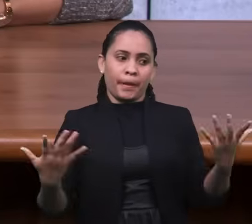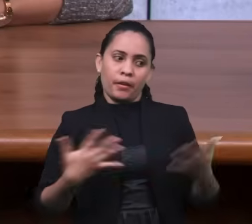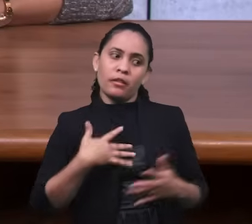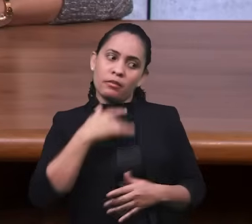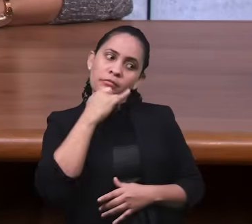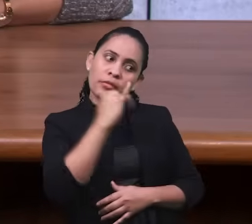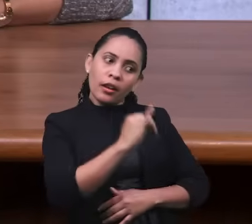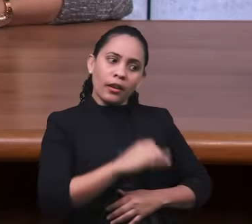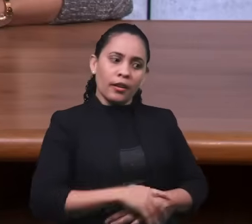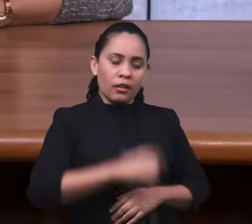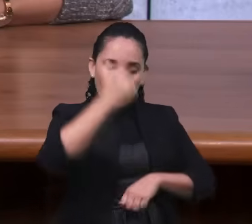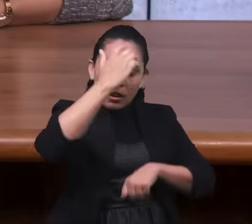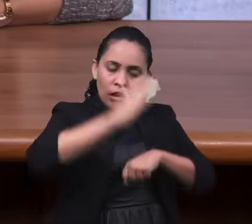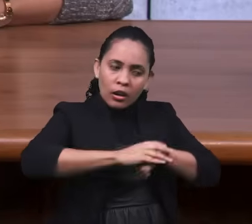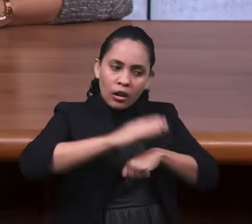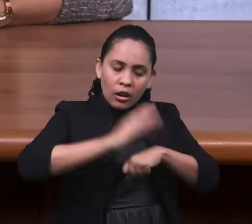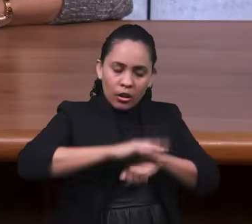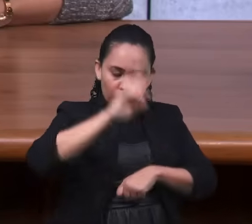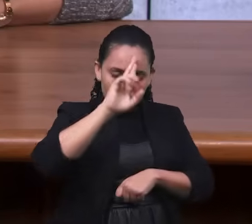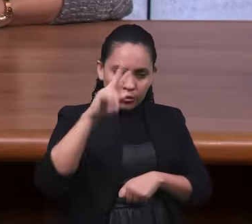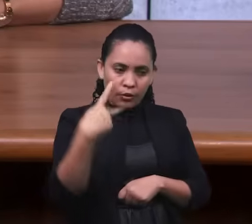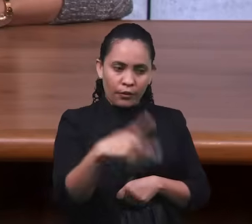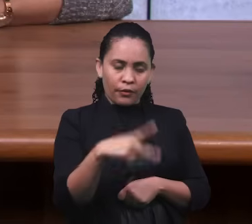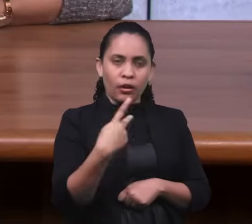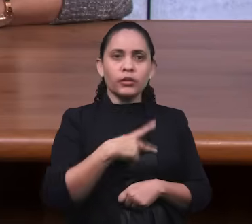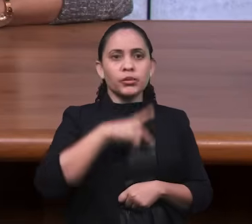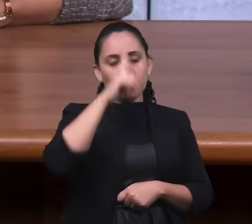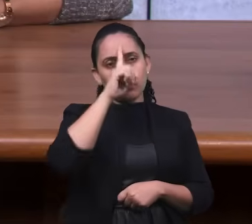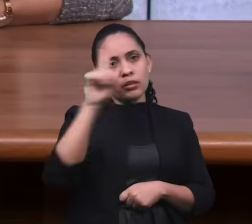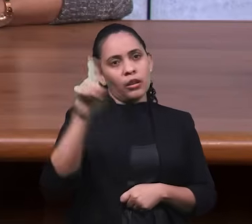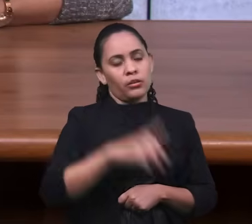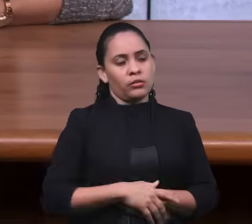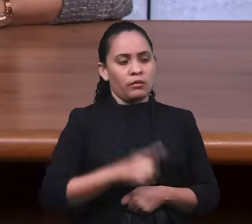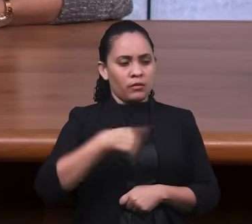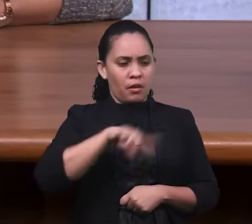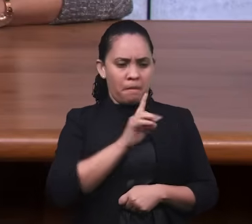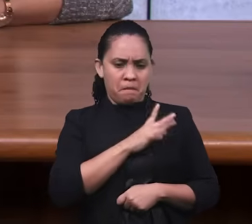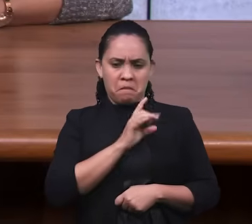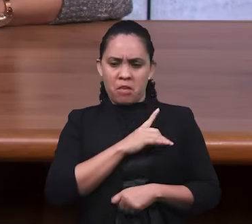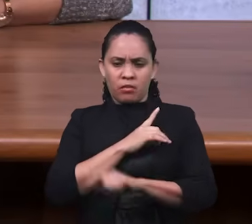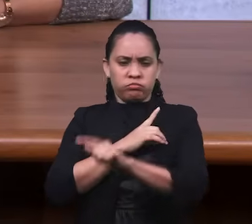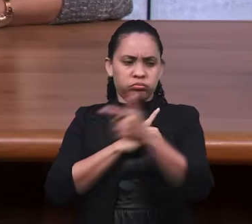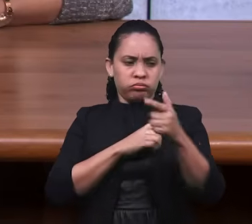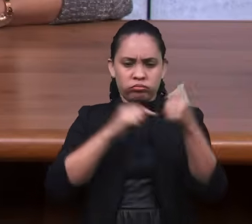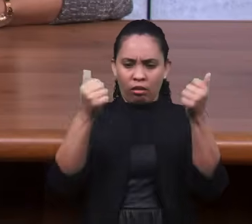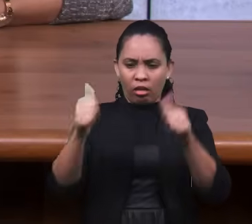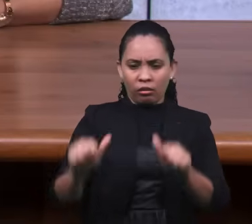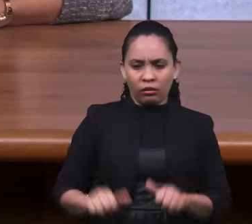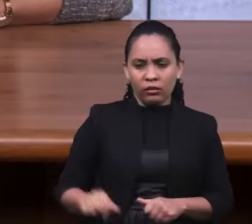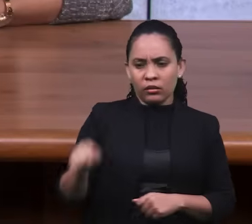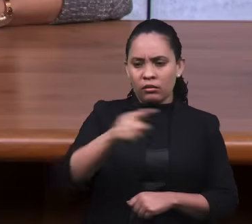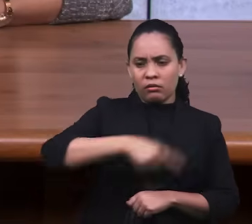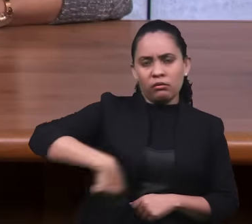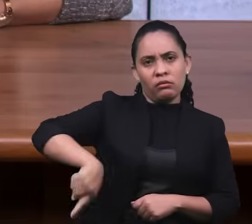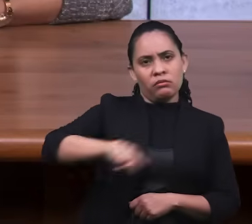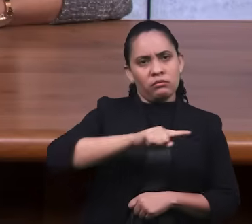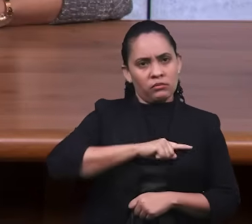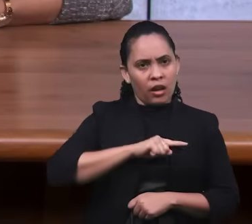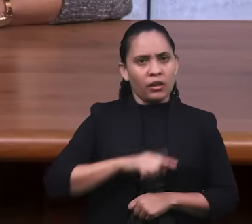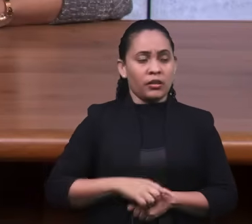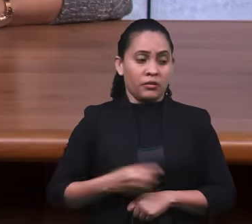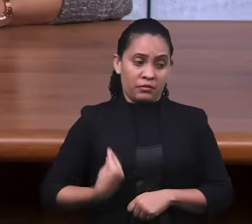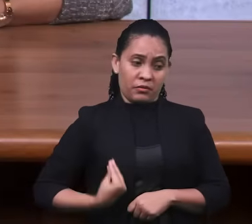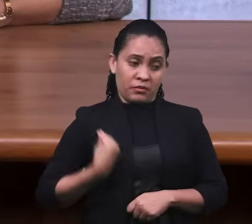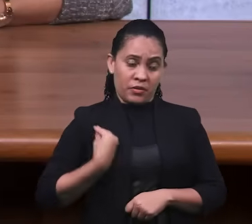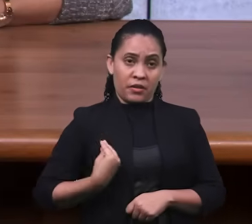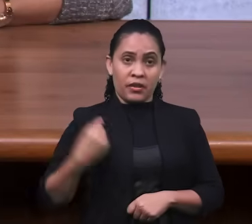disse: Eu sou o Senhor vosso Deus, não temais aos deuses dos amorreus em cuja terra